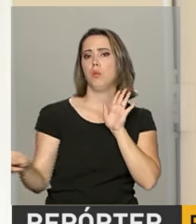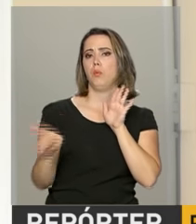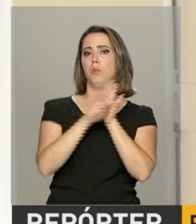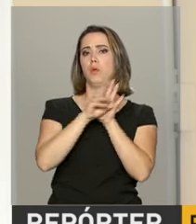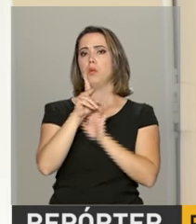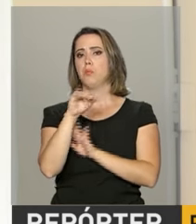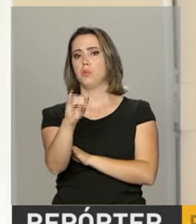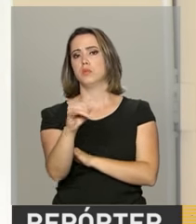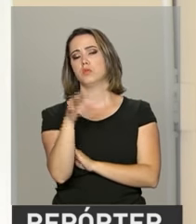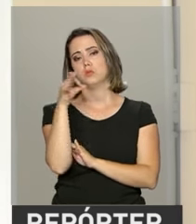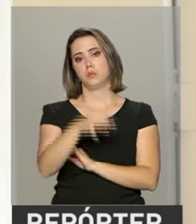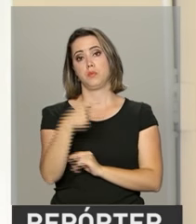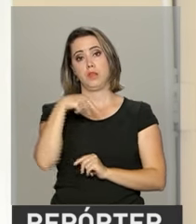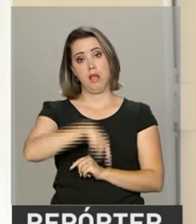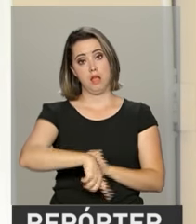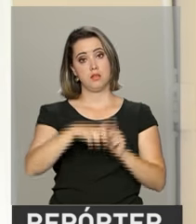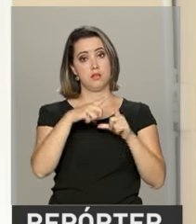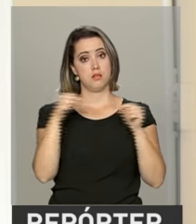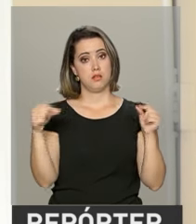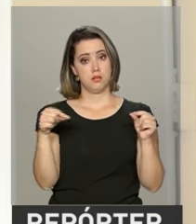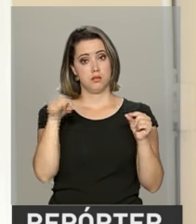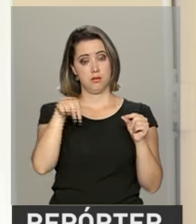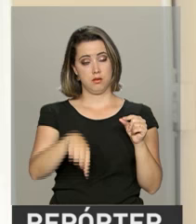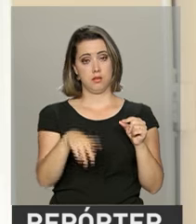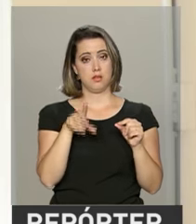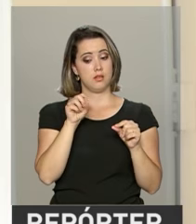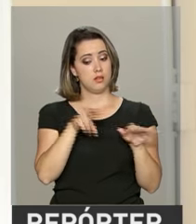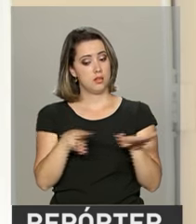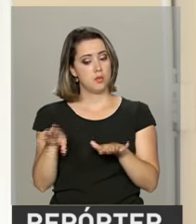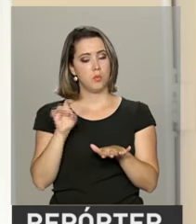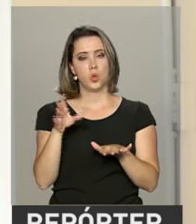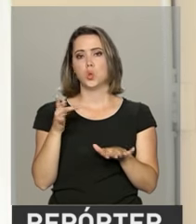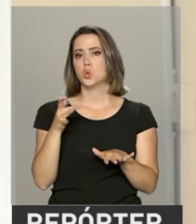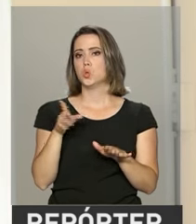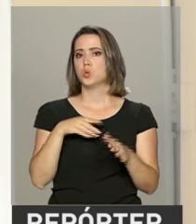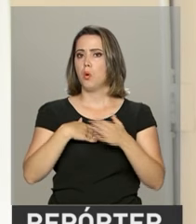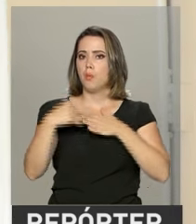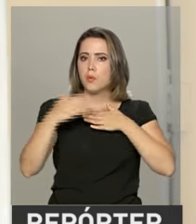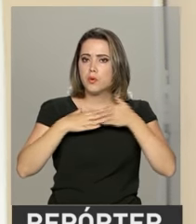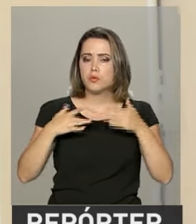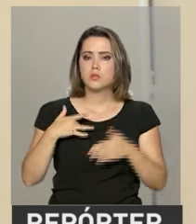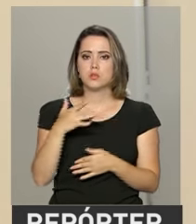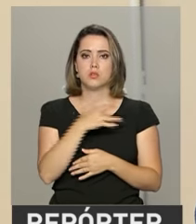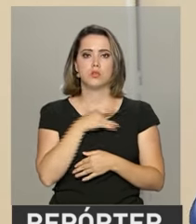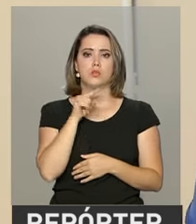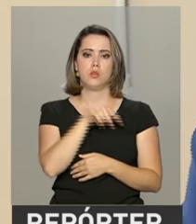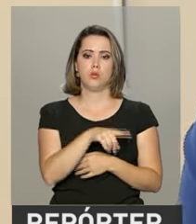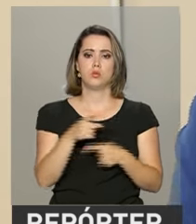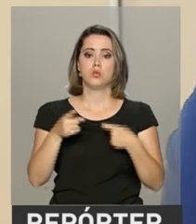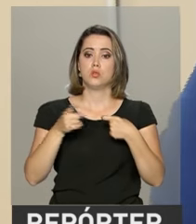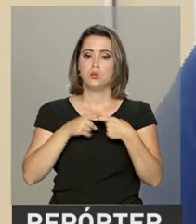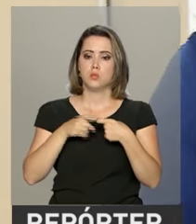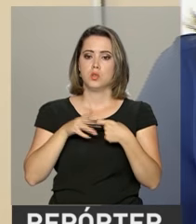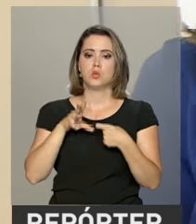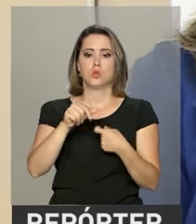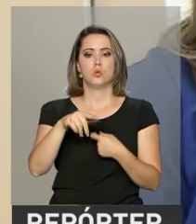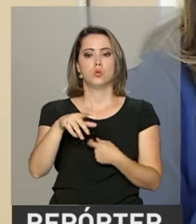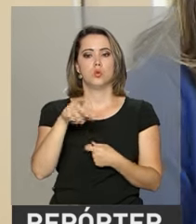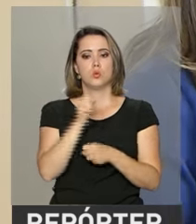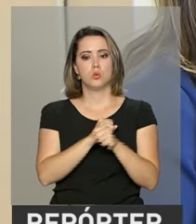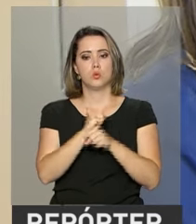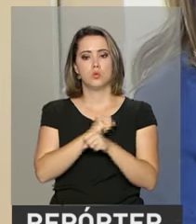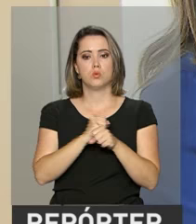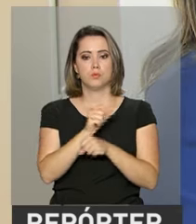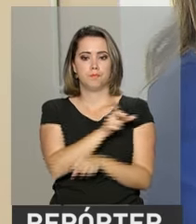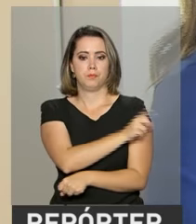em Brasília, por exemplo, essa semana, só os profissionais de saúde estão podendo tomar a vacina. O Guilherme é médico e toma a vacina todos os anos.